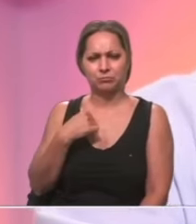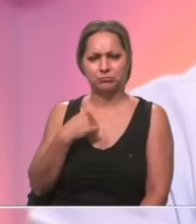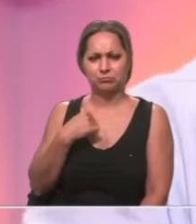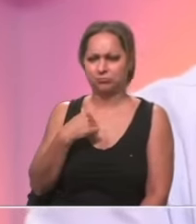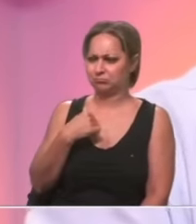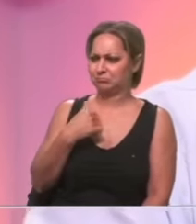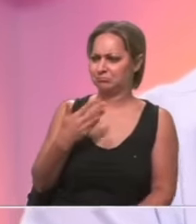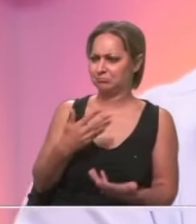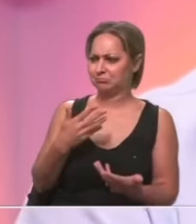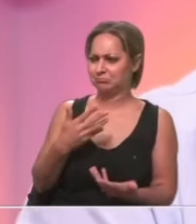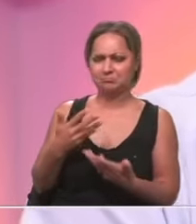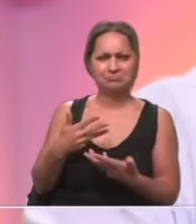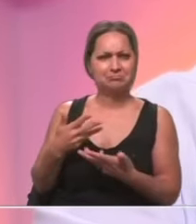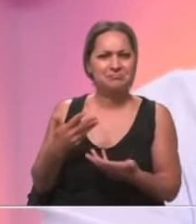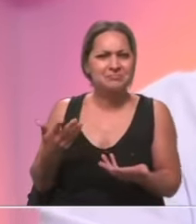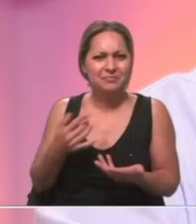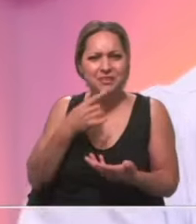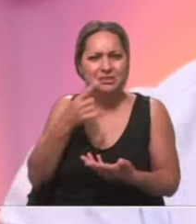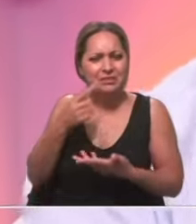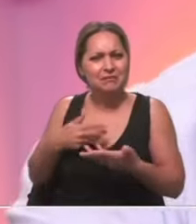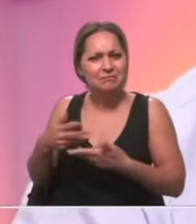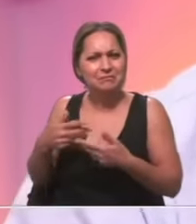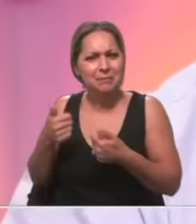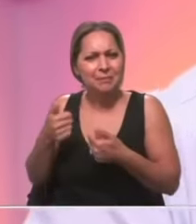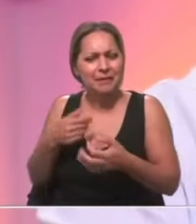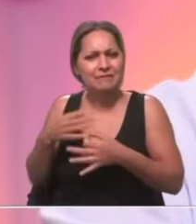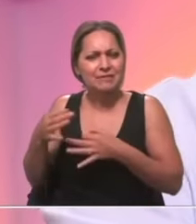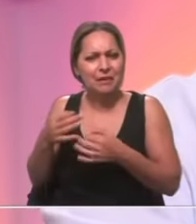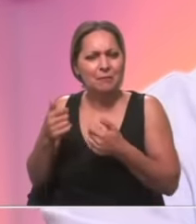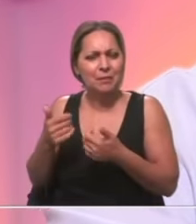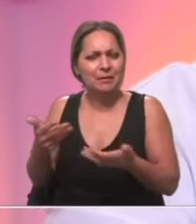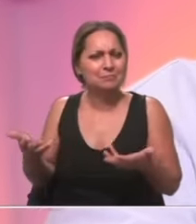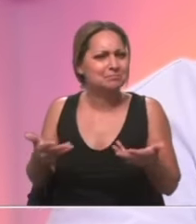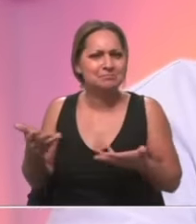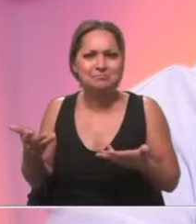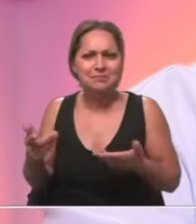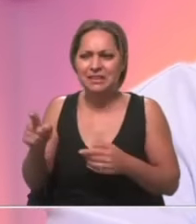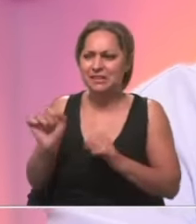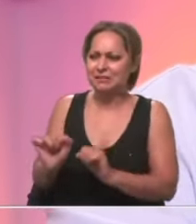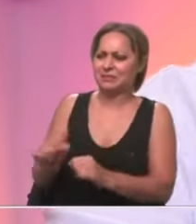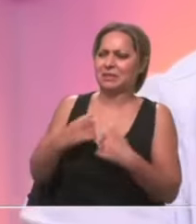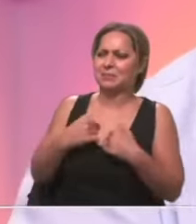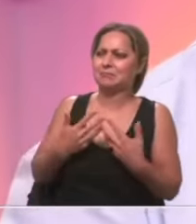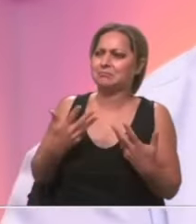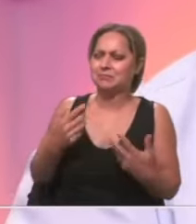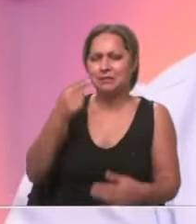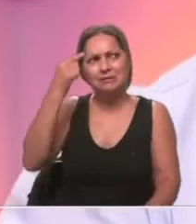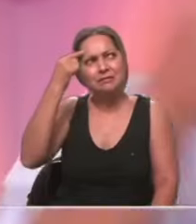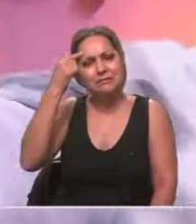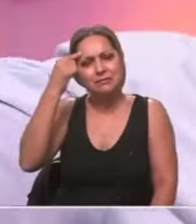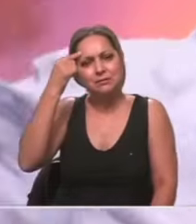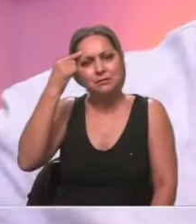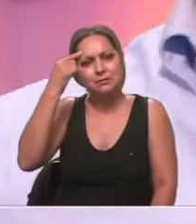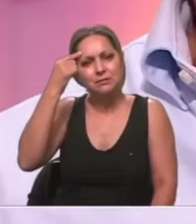não, nada. Nós tínhamos belíssima colaboração, os dois falávamos, ele estava a fazer uma personagem. E eu, pois é, mas quando isso acontece,